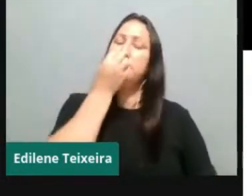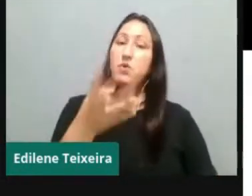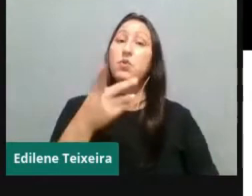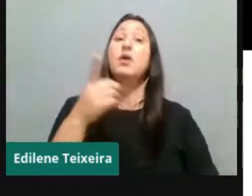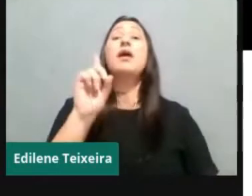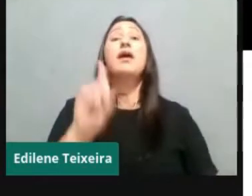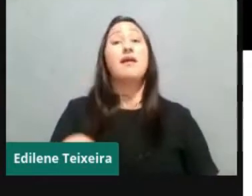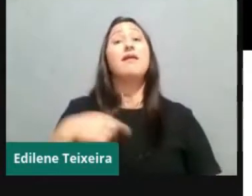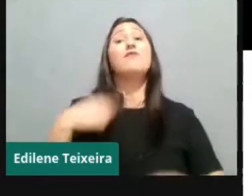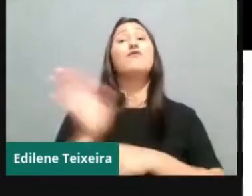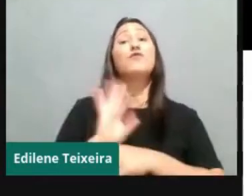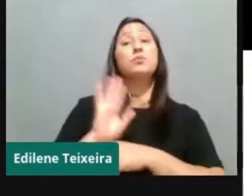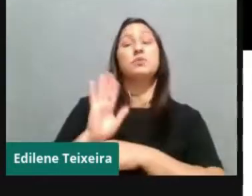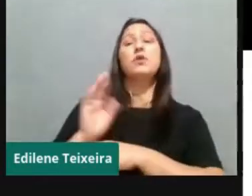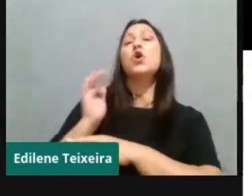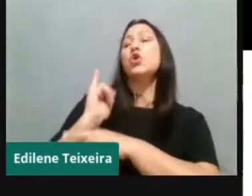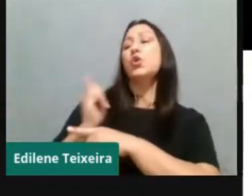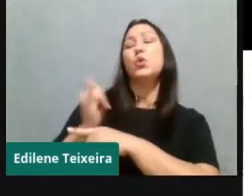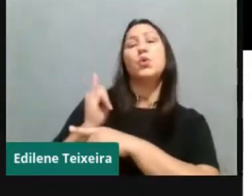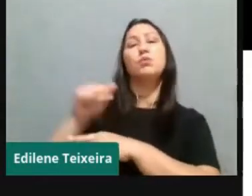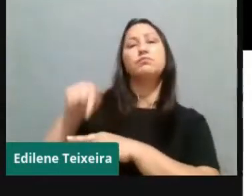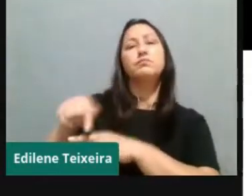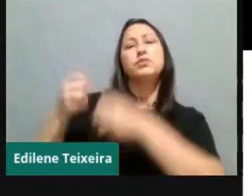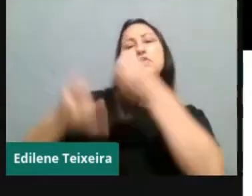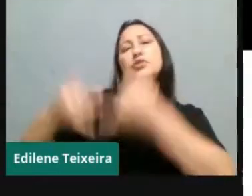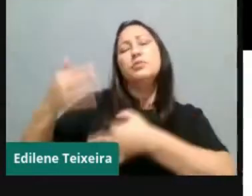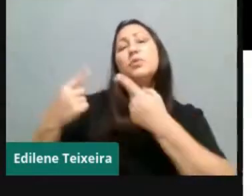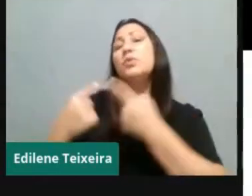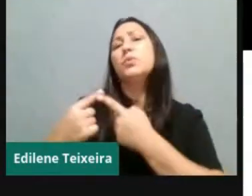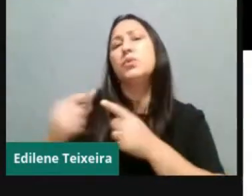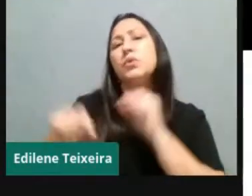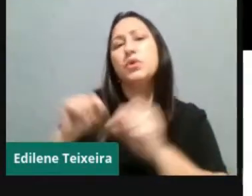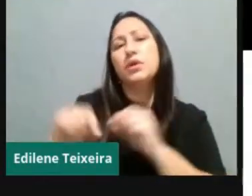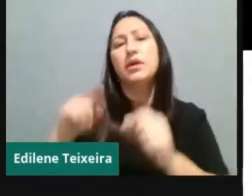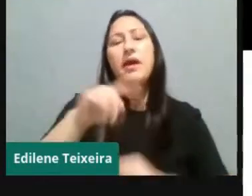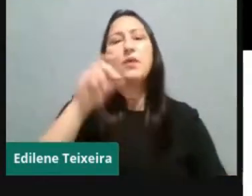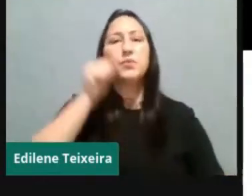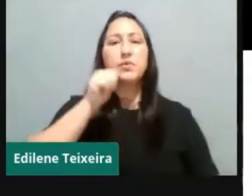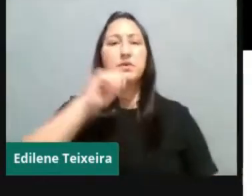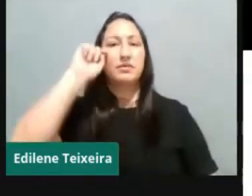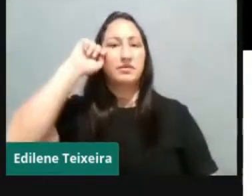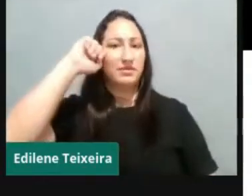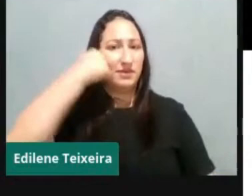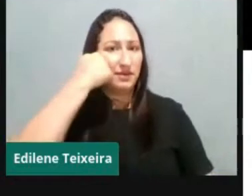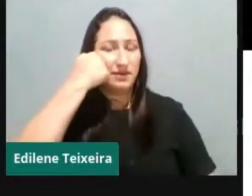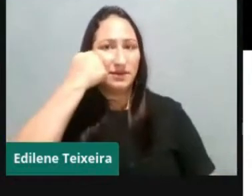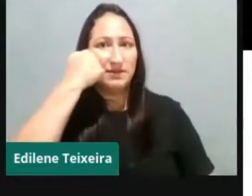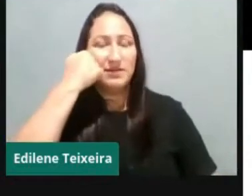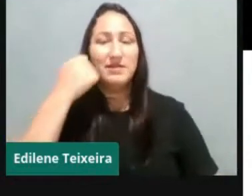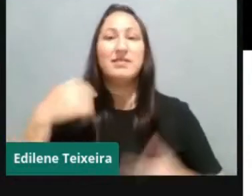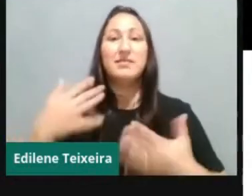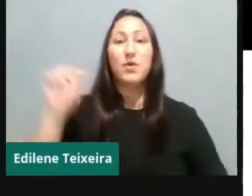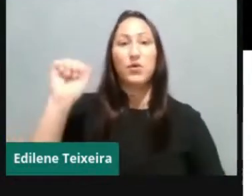negras que observaram que os algoritmos não reconheciam o rosto delas por serem negras e quando elas colocavam uma máscara branca, de branco,